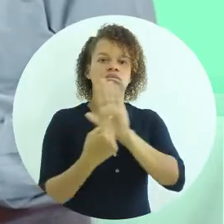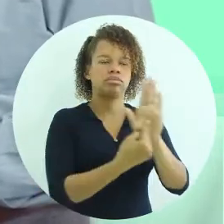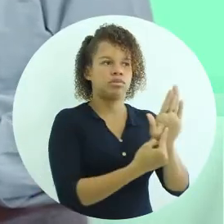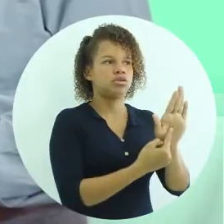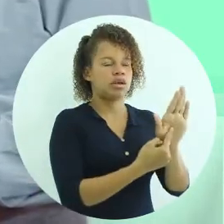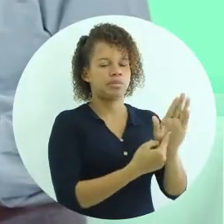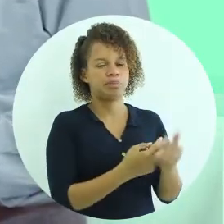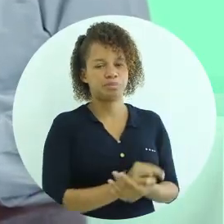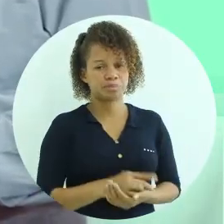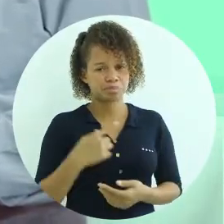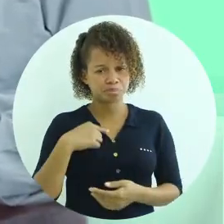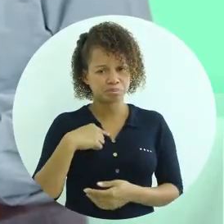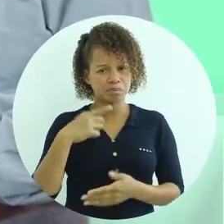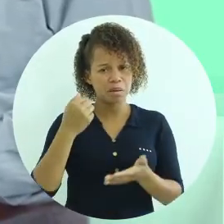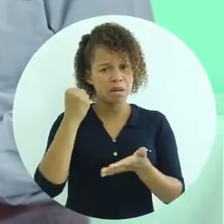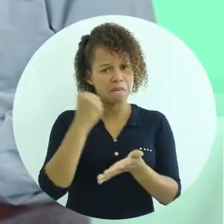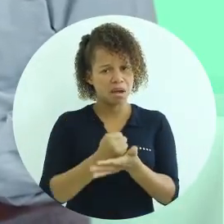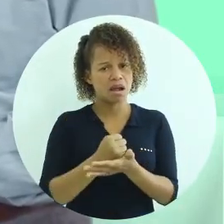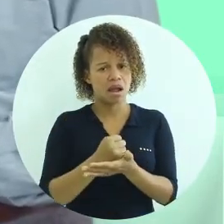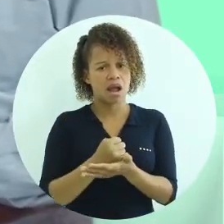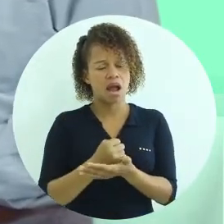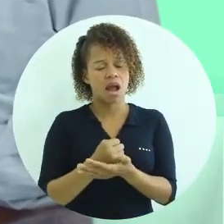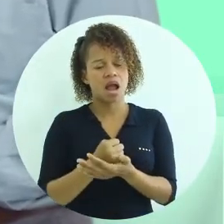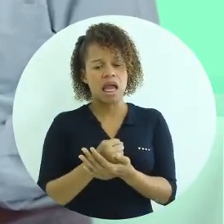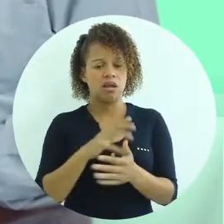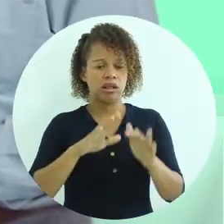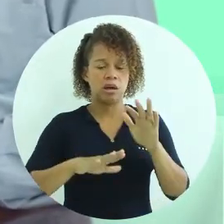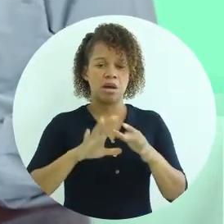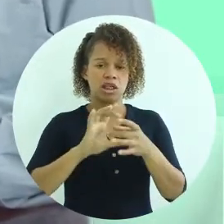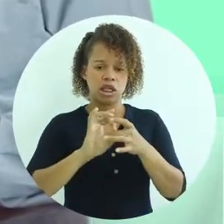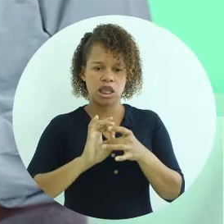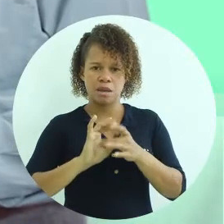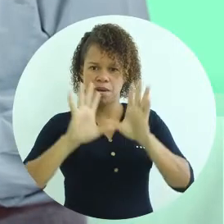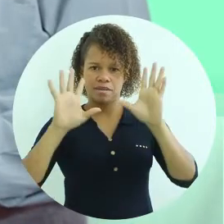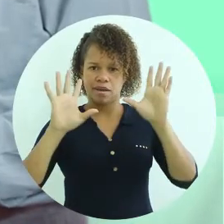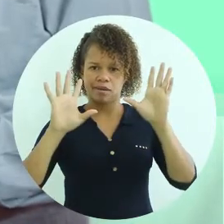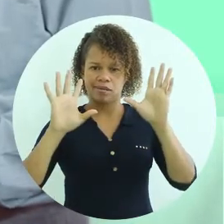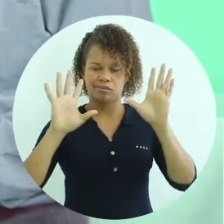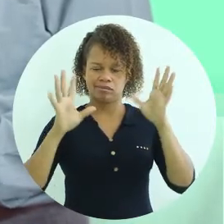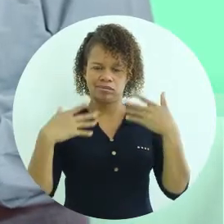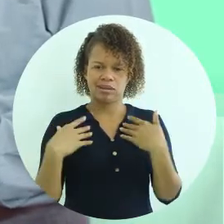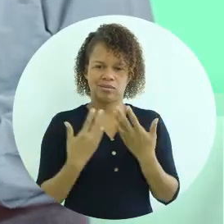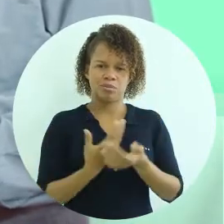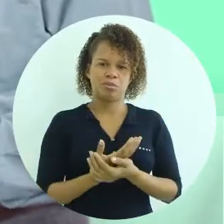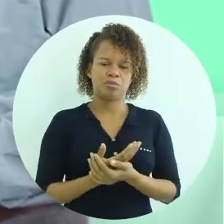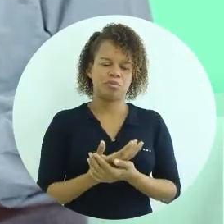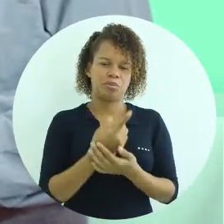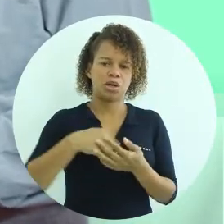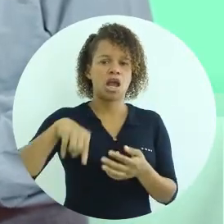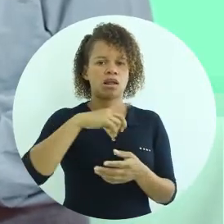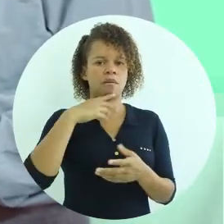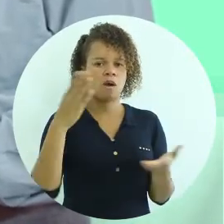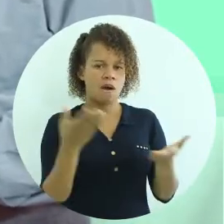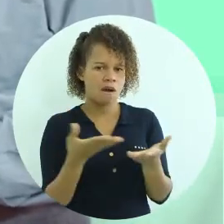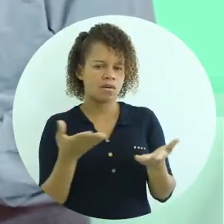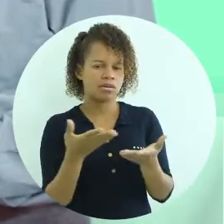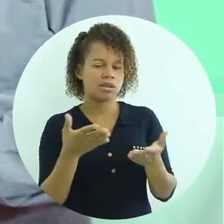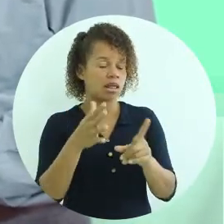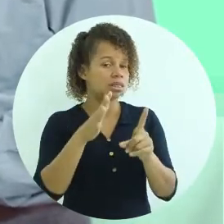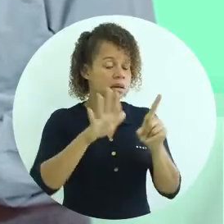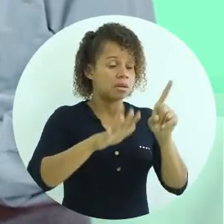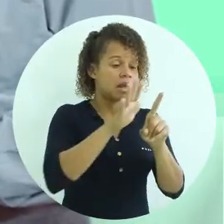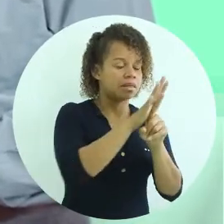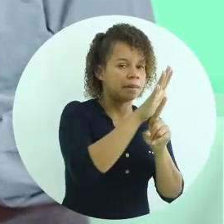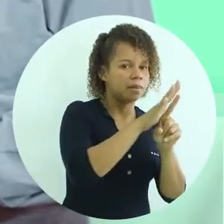Em relação à minha marca, eu tenho mais liberdade, né, que é a Strike. E aí eu também atuo de acordo com a demanda do